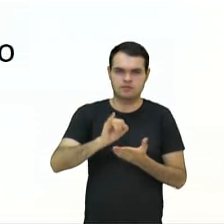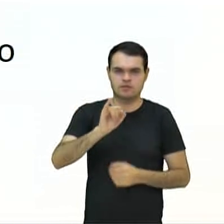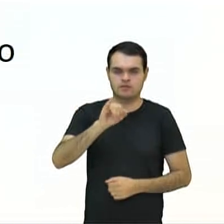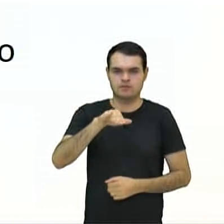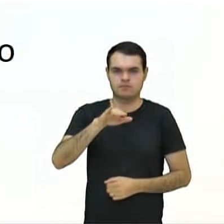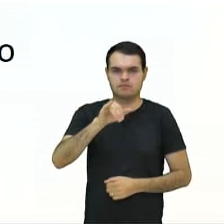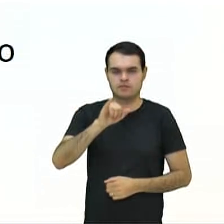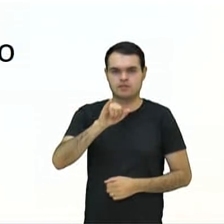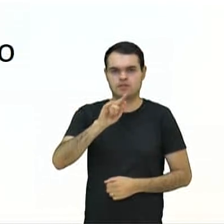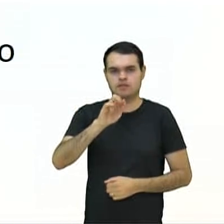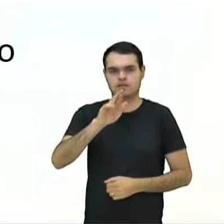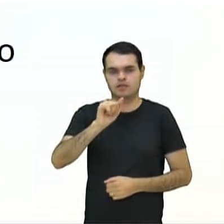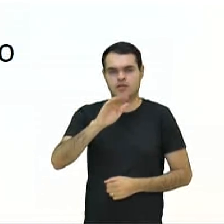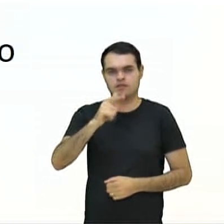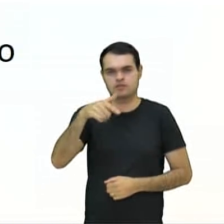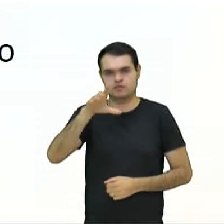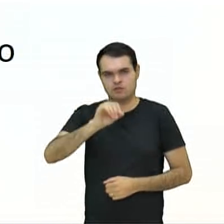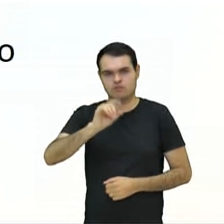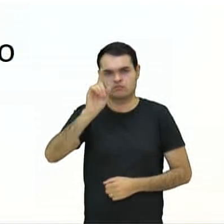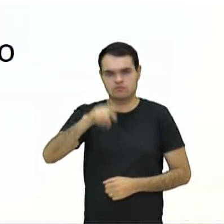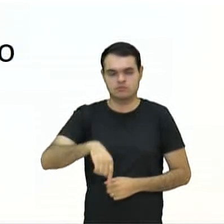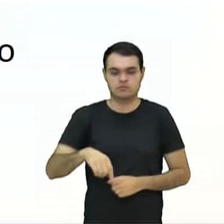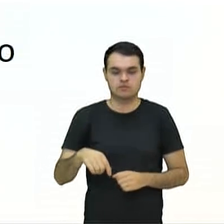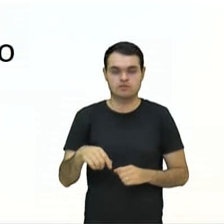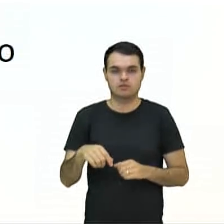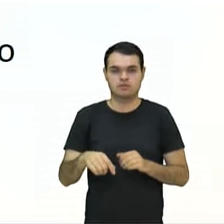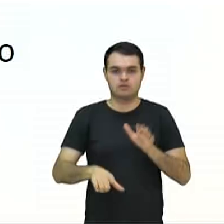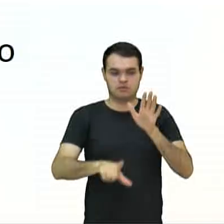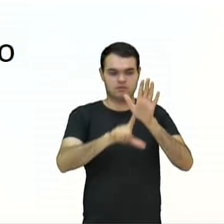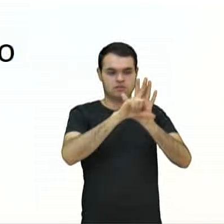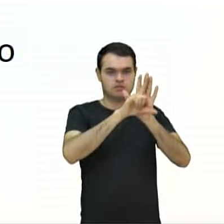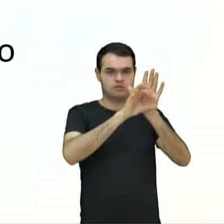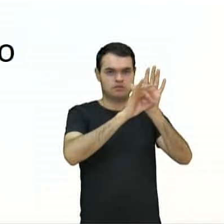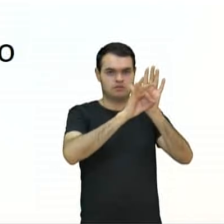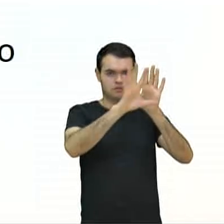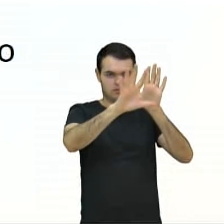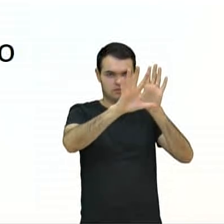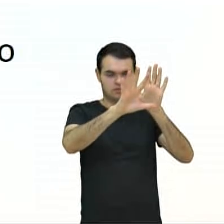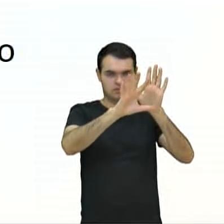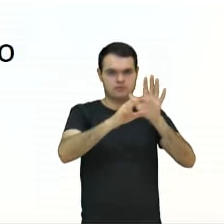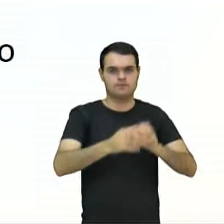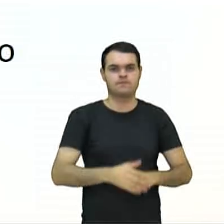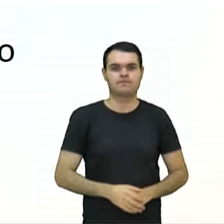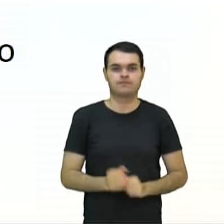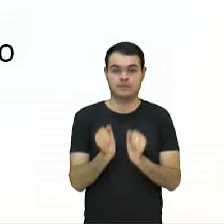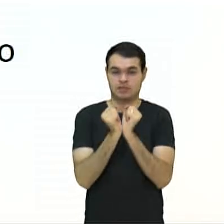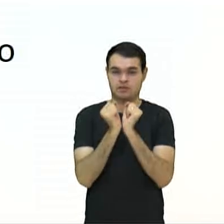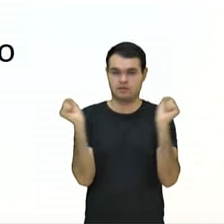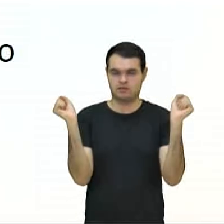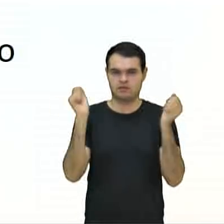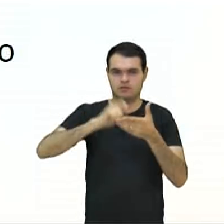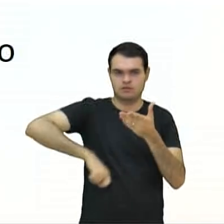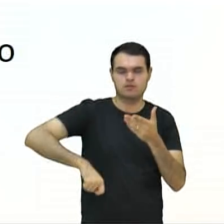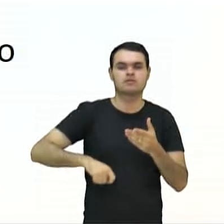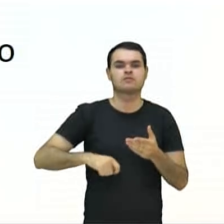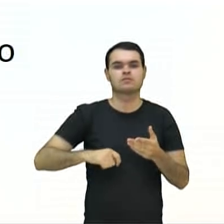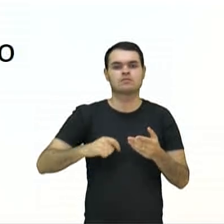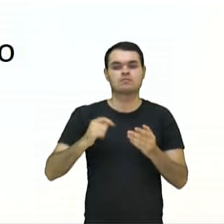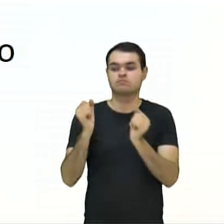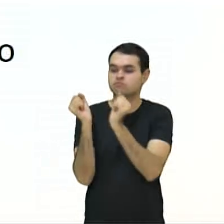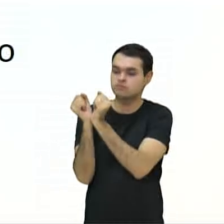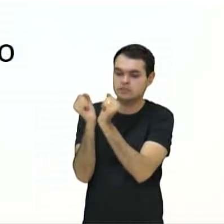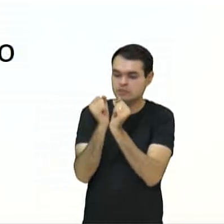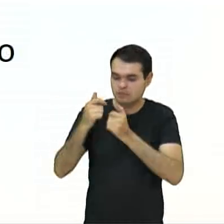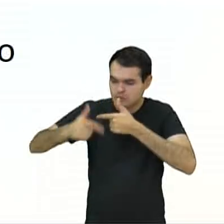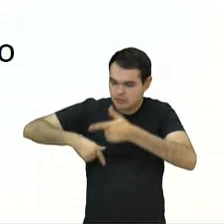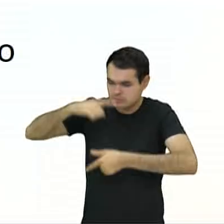nós tivemos ali? Depois que é abolida a escravidão, a necessidade de mão de obra, porque os escravos trabalhavam. Então,